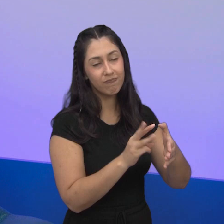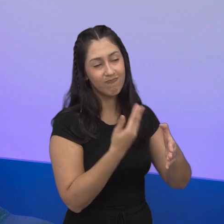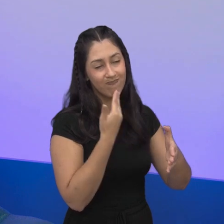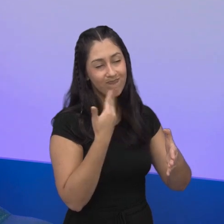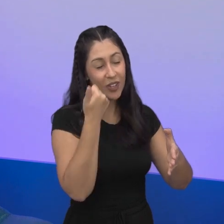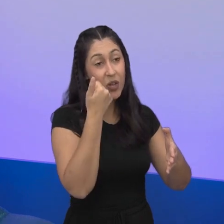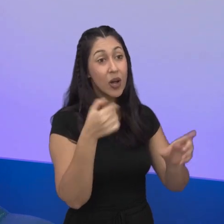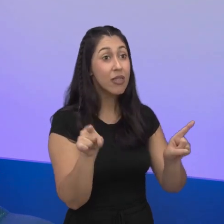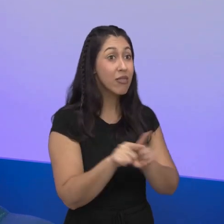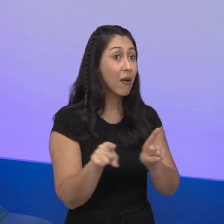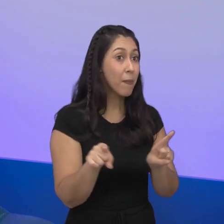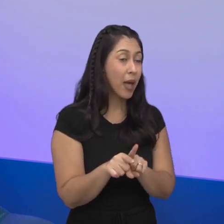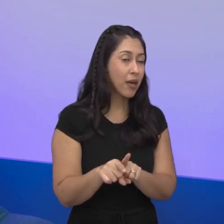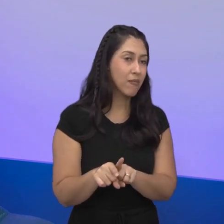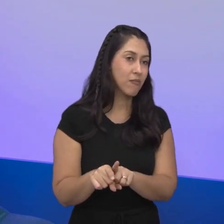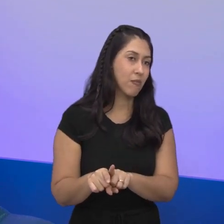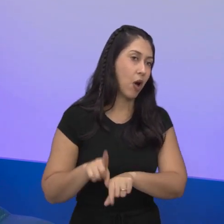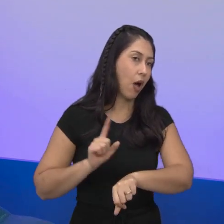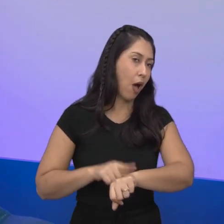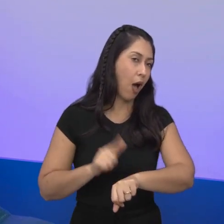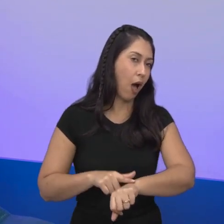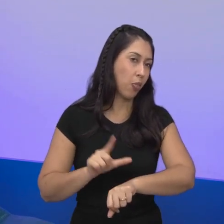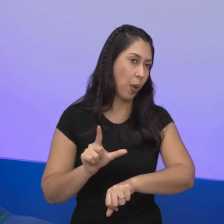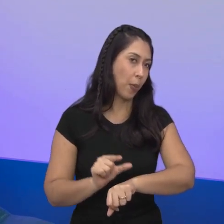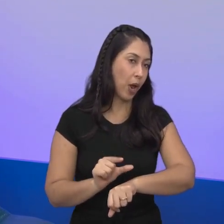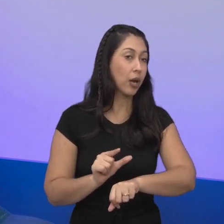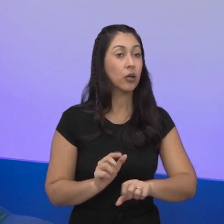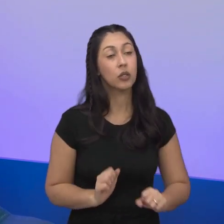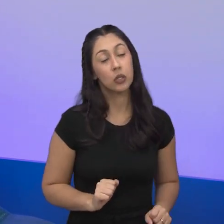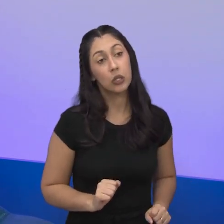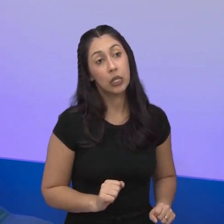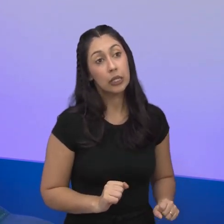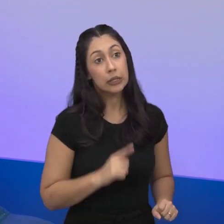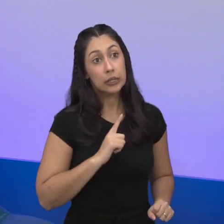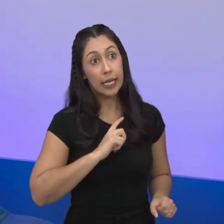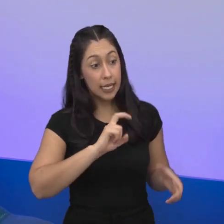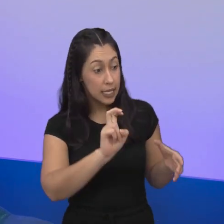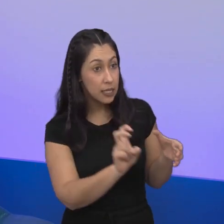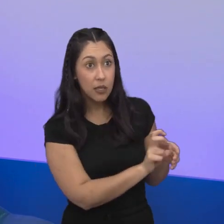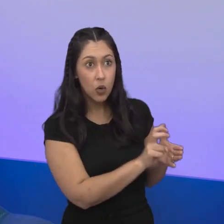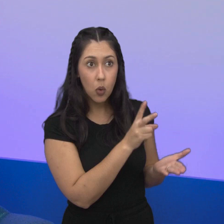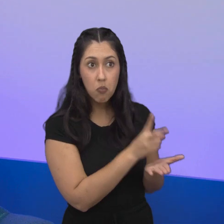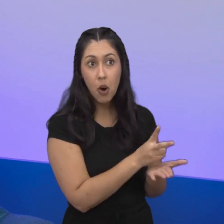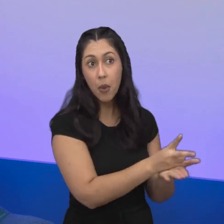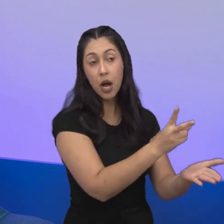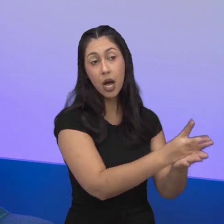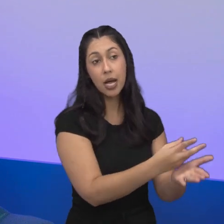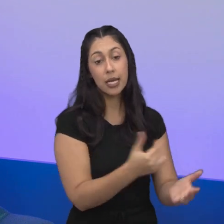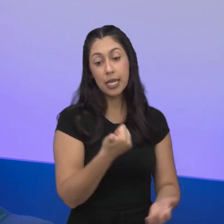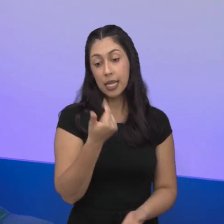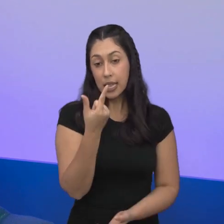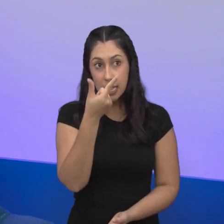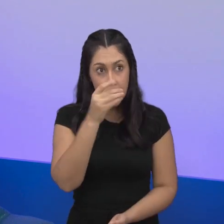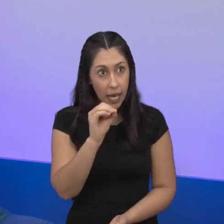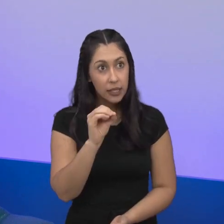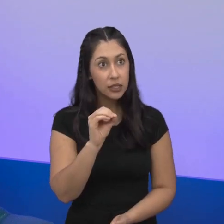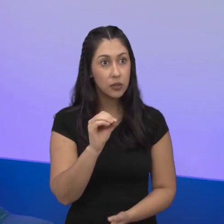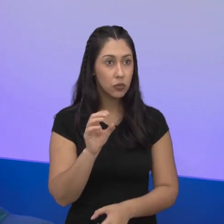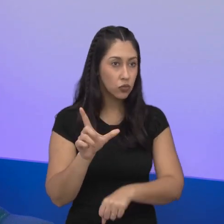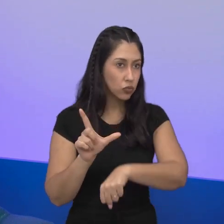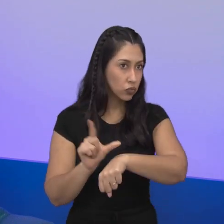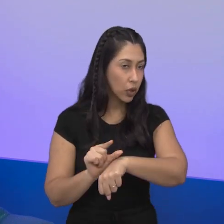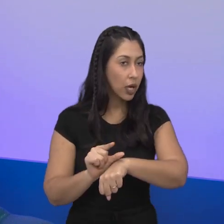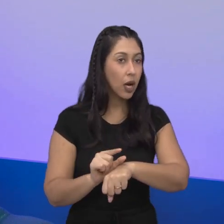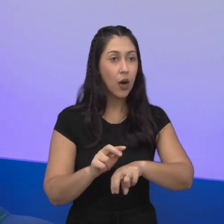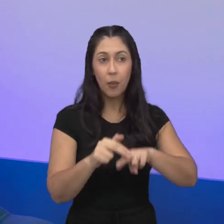Conselho Permanente e também para o temporário, né, que são 5 países no Conselho Permanente mais 10 nos temporários. Então existe uma demanda de